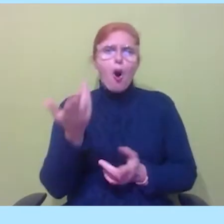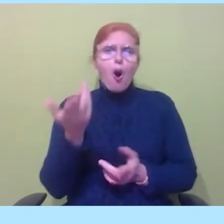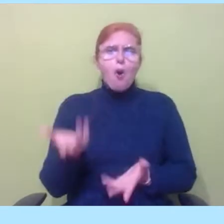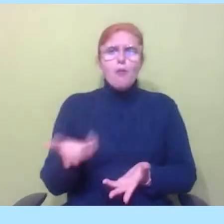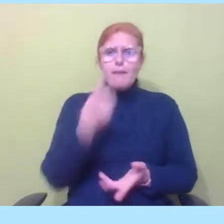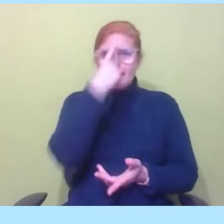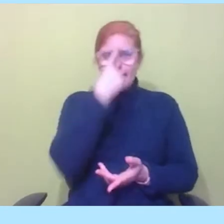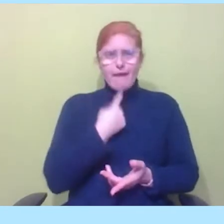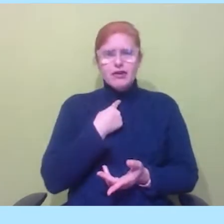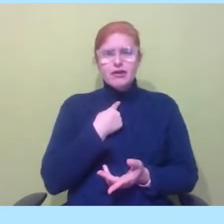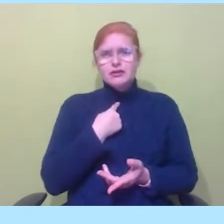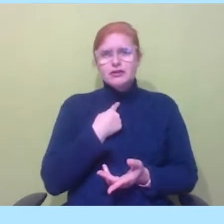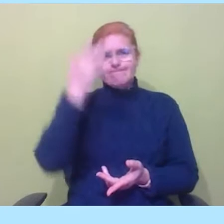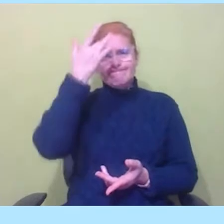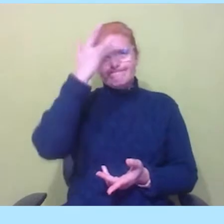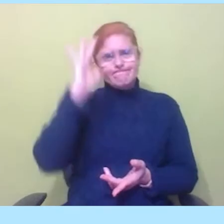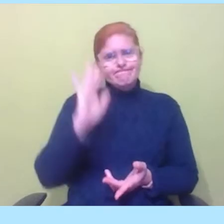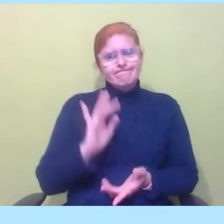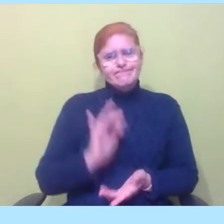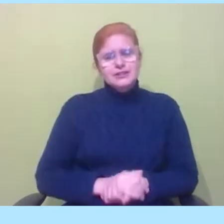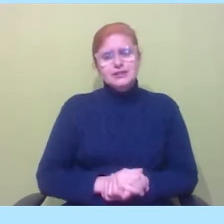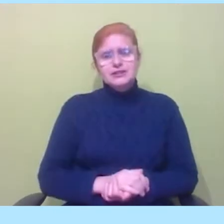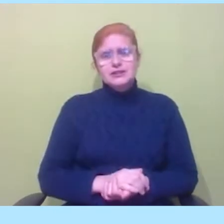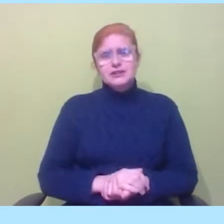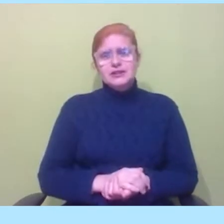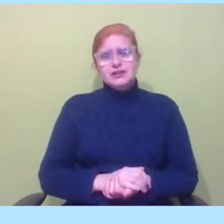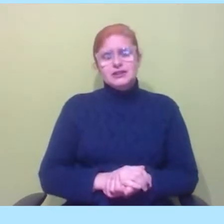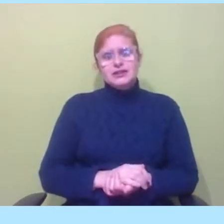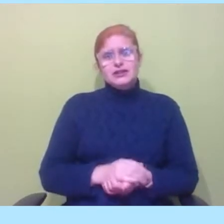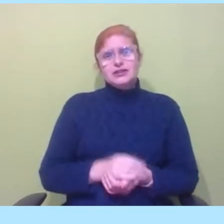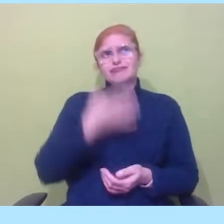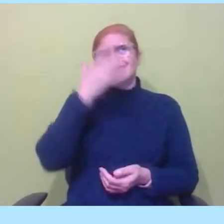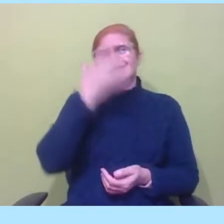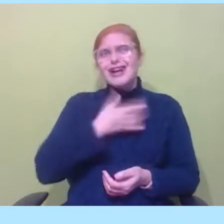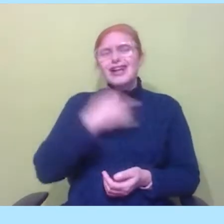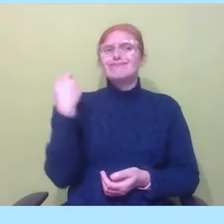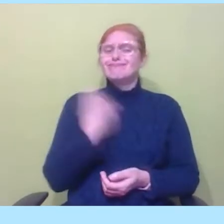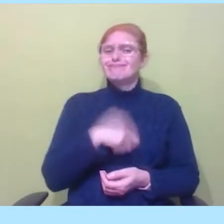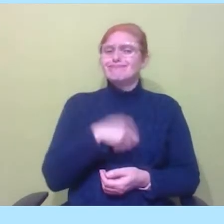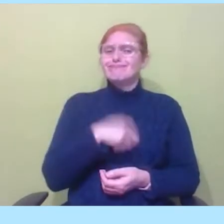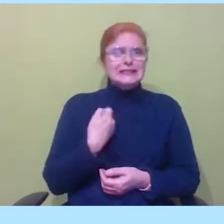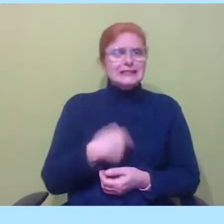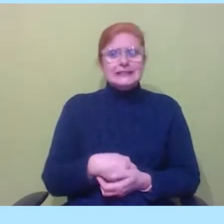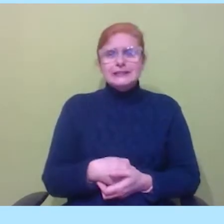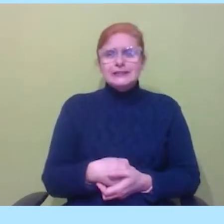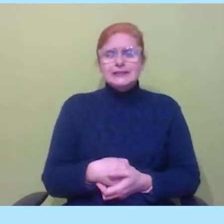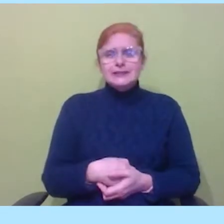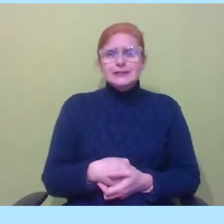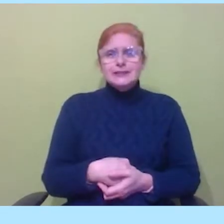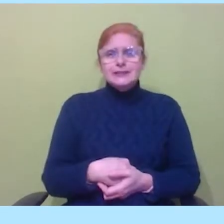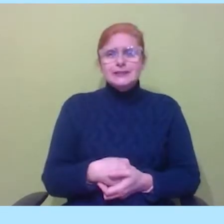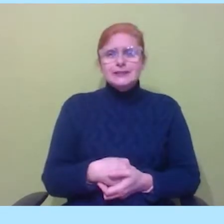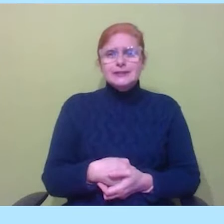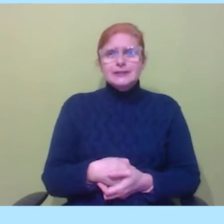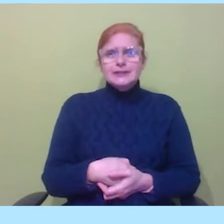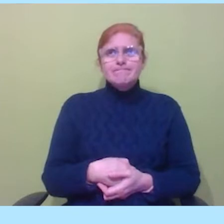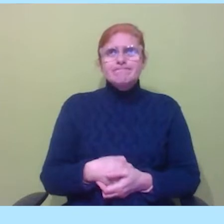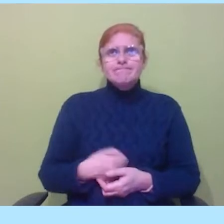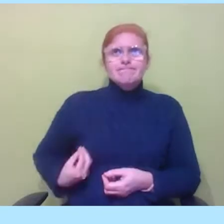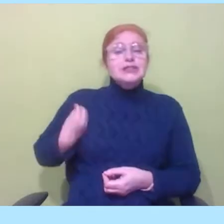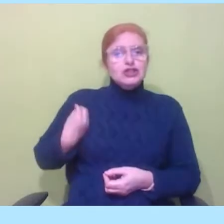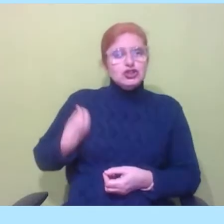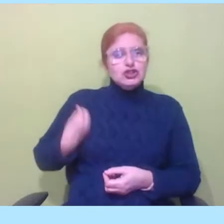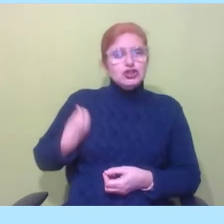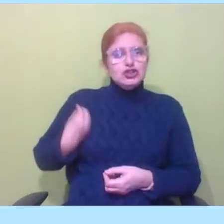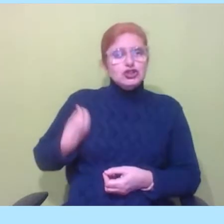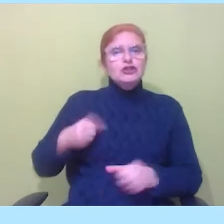sei, eu penso que é isso, que eu acho que a gente precisa que existe uma transformação radical, né? E aí a